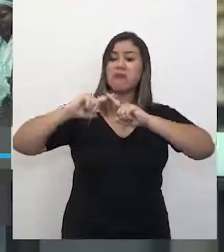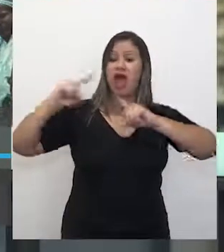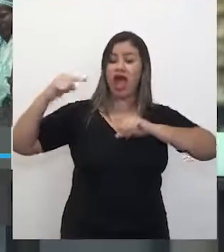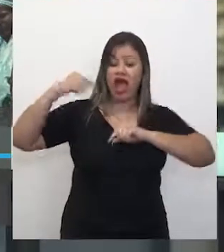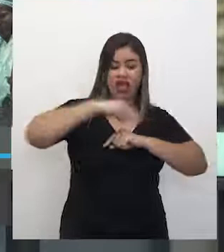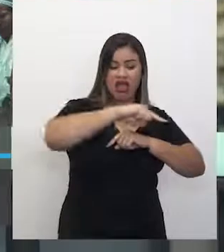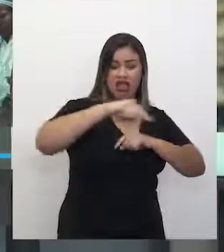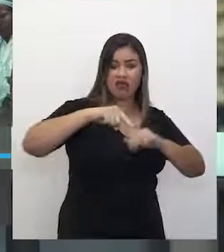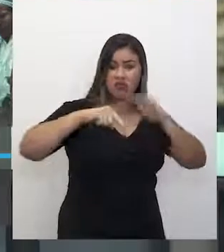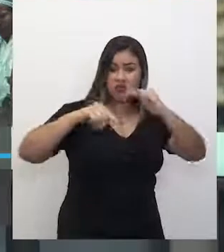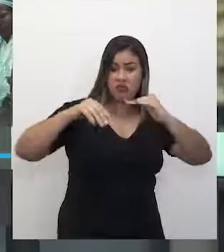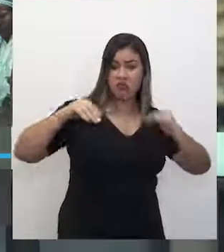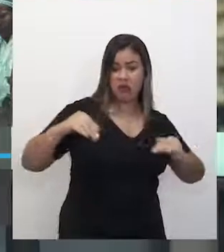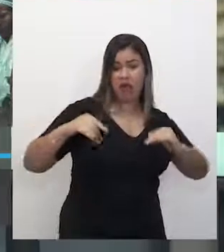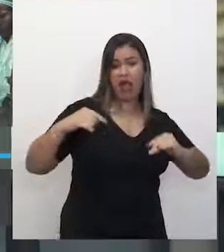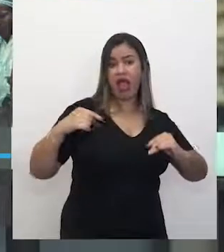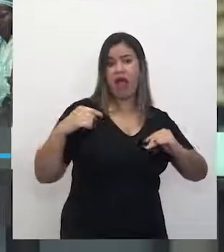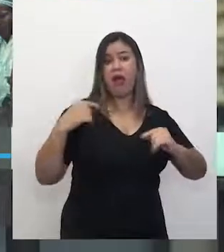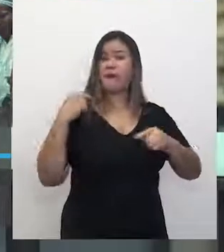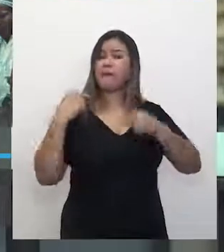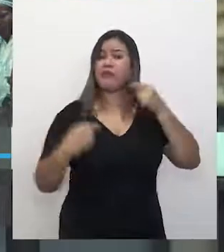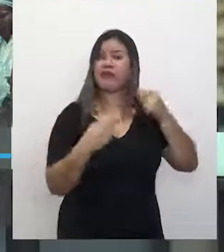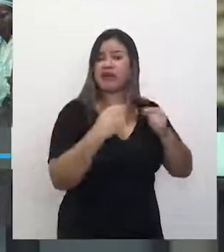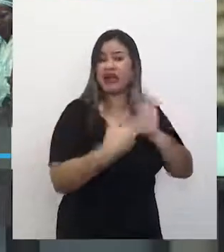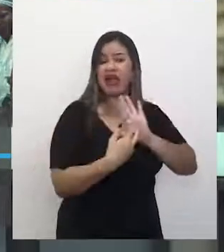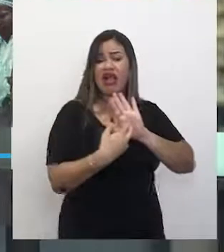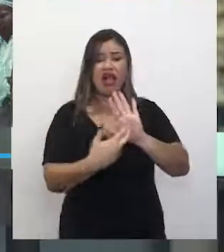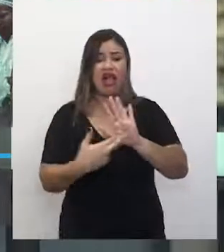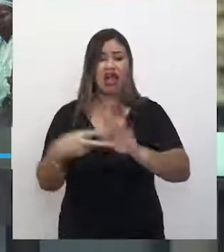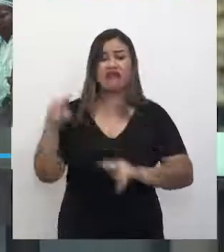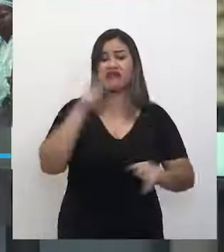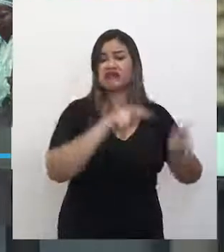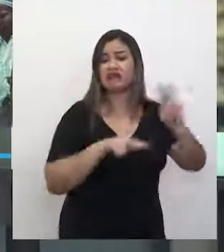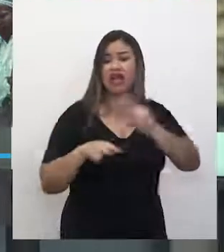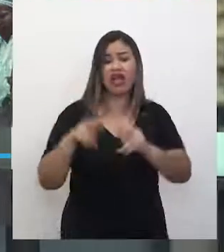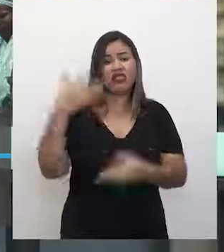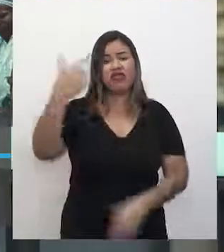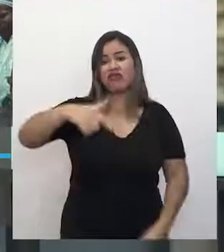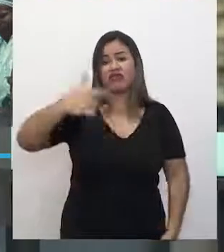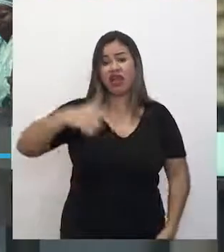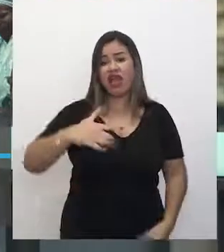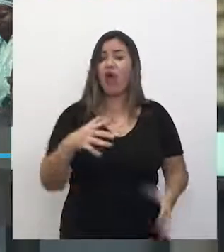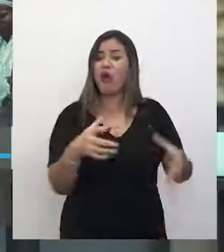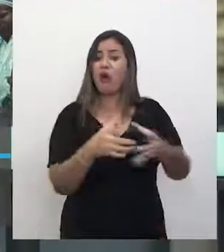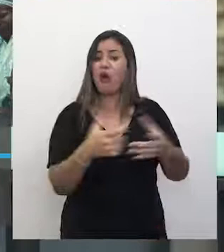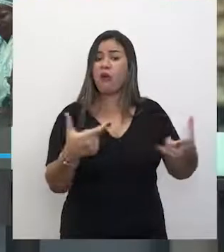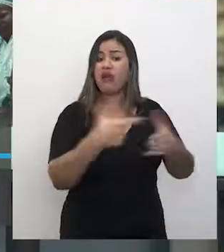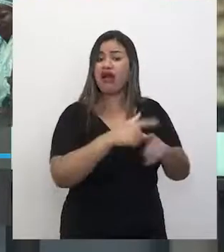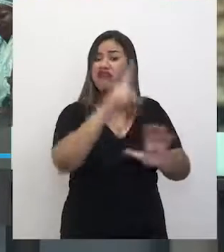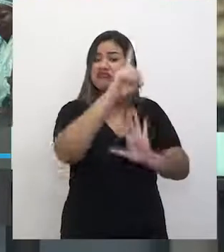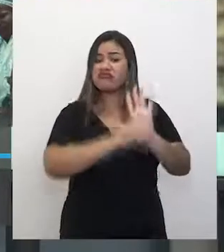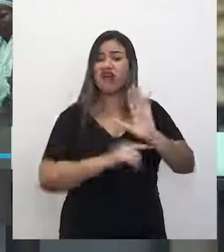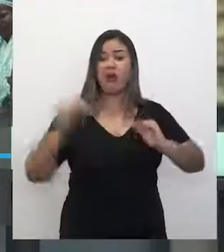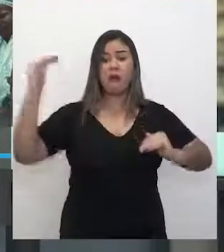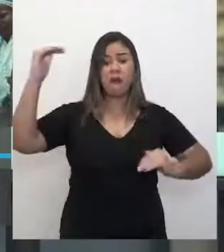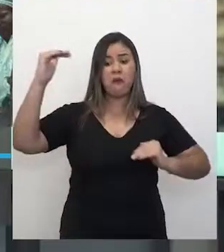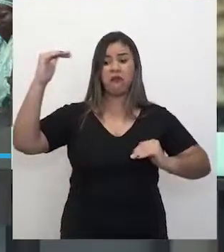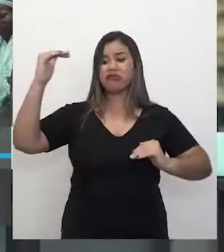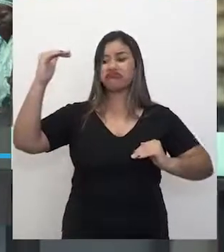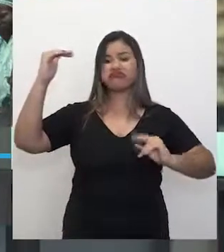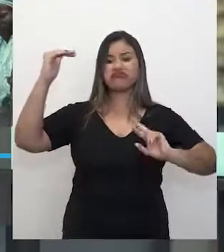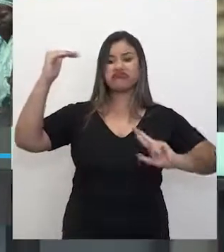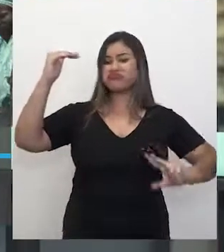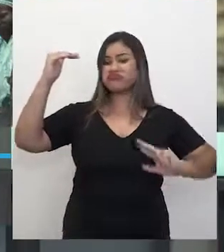enquanto questão política, de visibilidade, de representatividade, que as minorias têm os mesmos direitos. Né? E eu trouxe